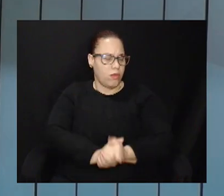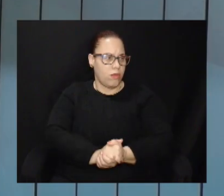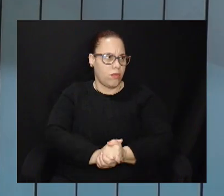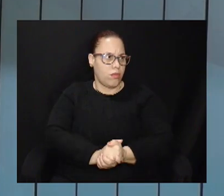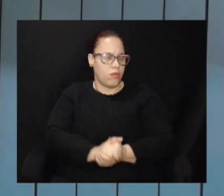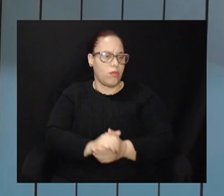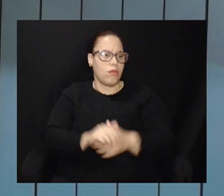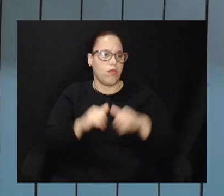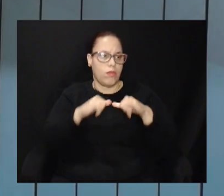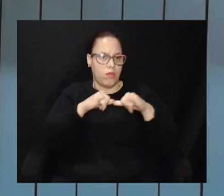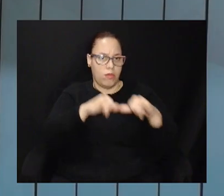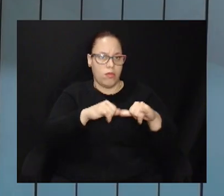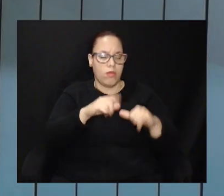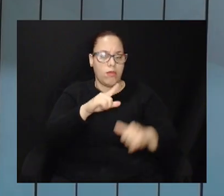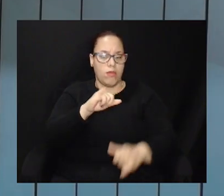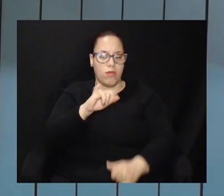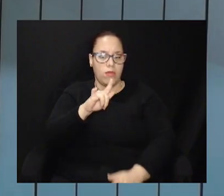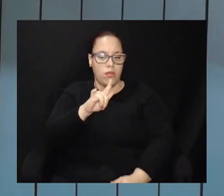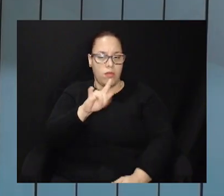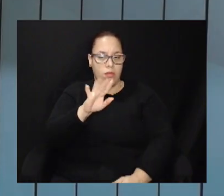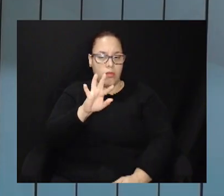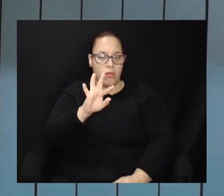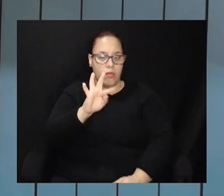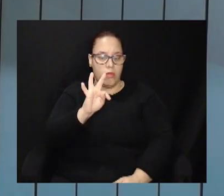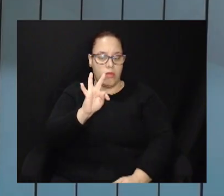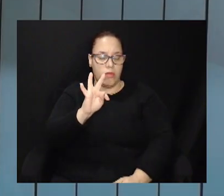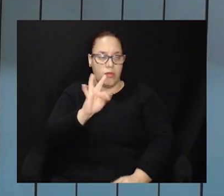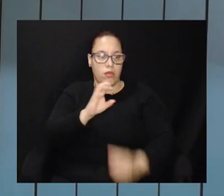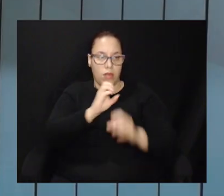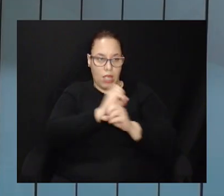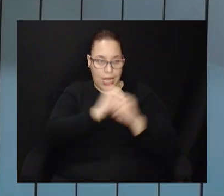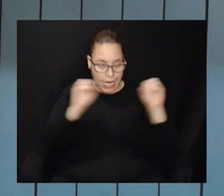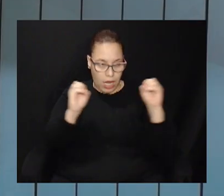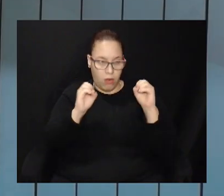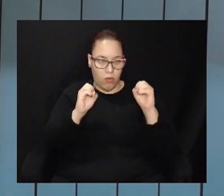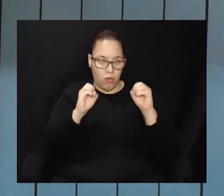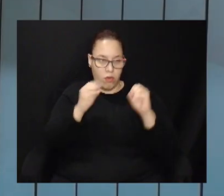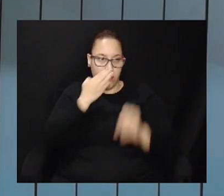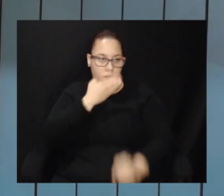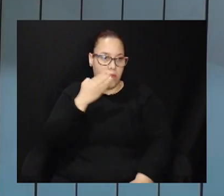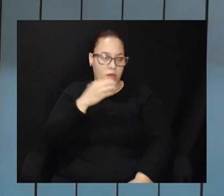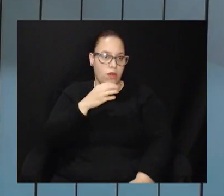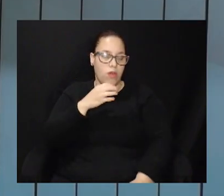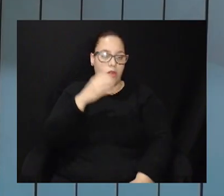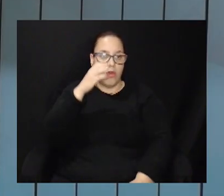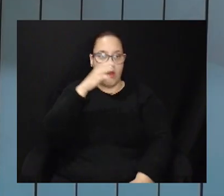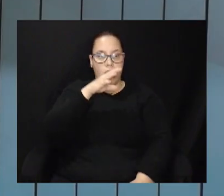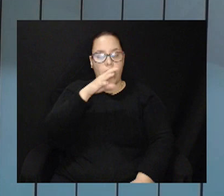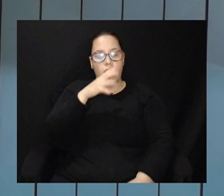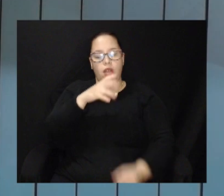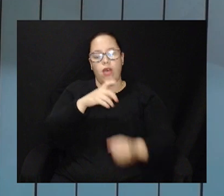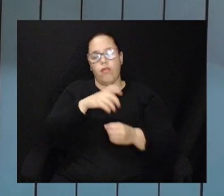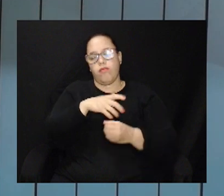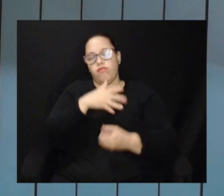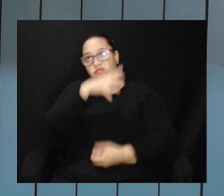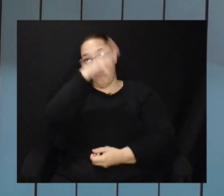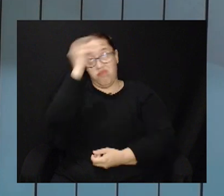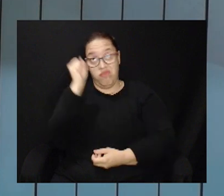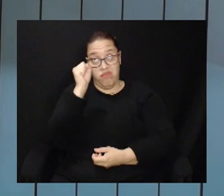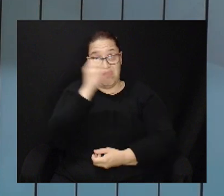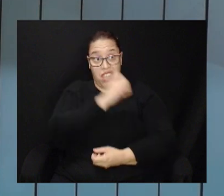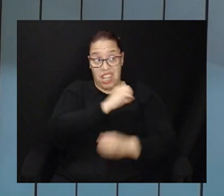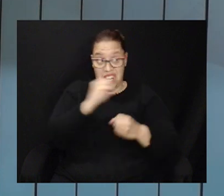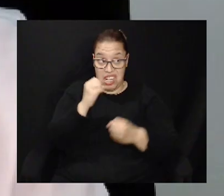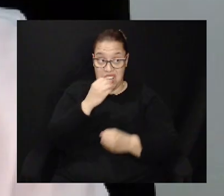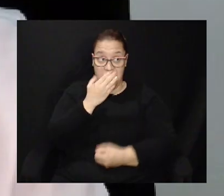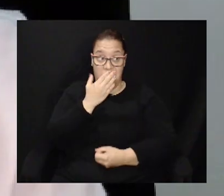light, diet, eles são zero açúcar. Tem aqueles, por exemplo, refrigerante zero açúcar. É zero açúcar mesmo, Yasmin?